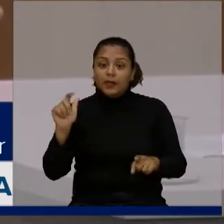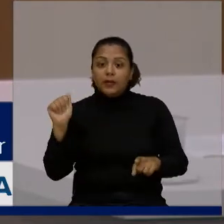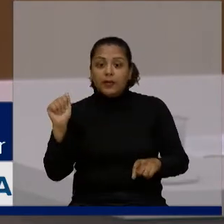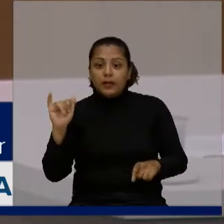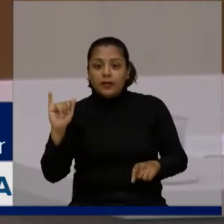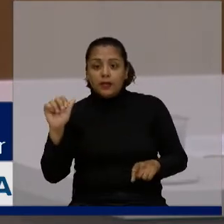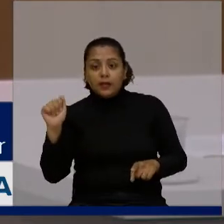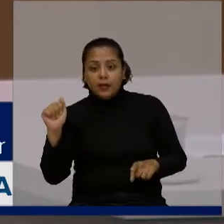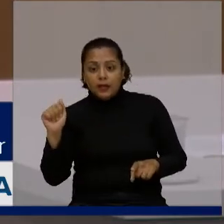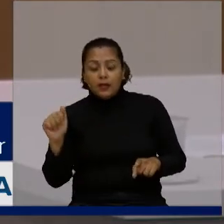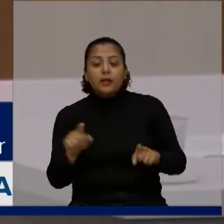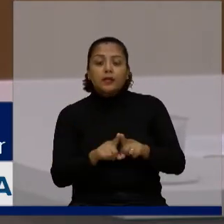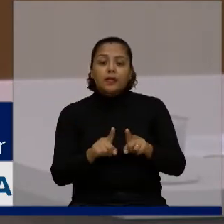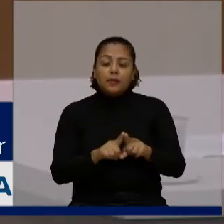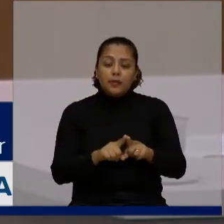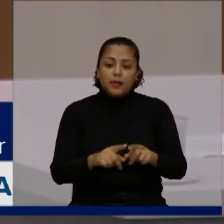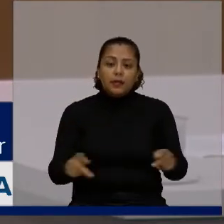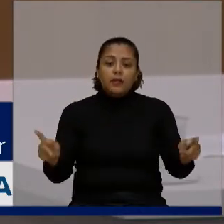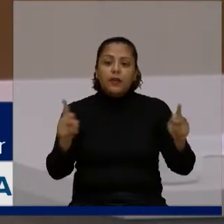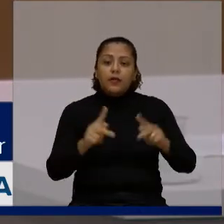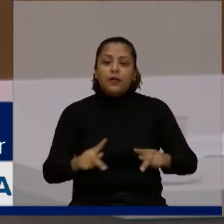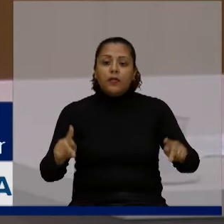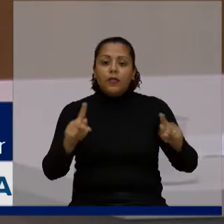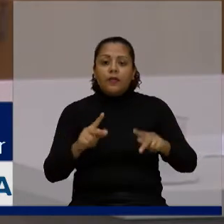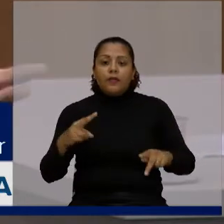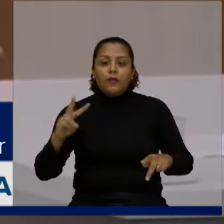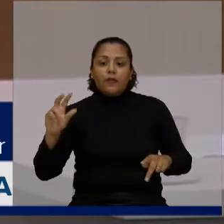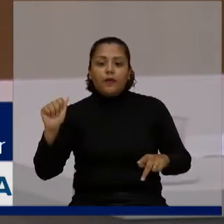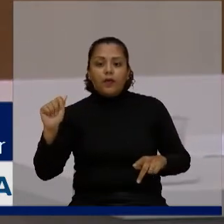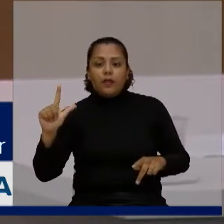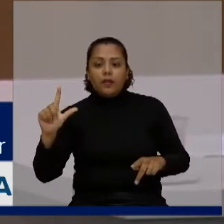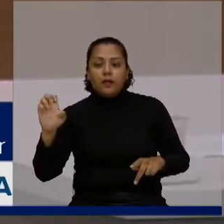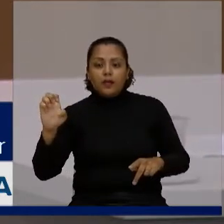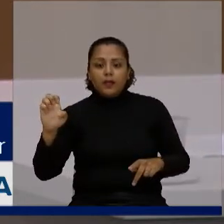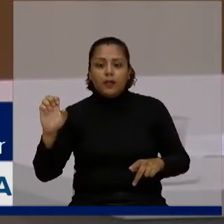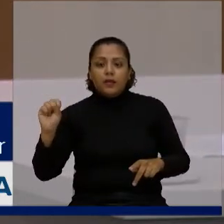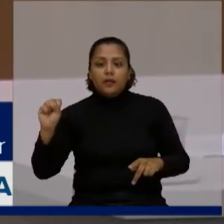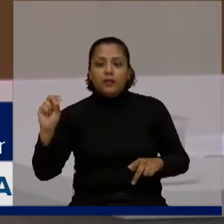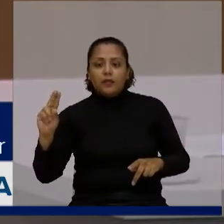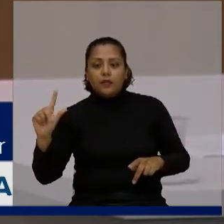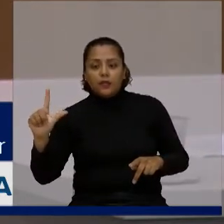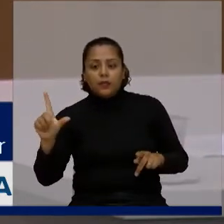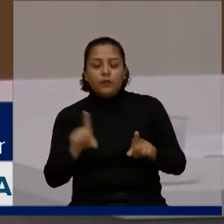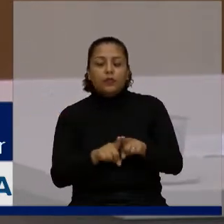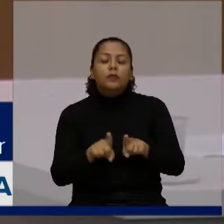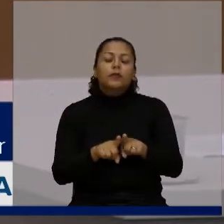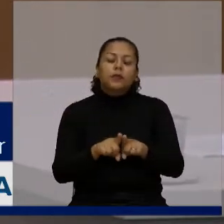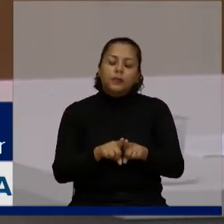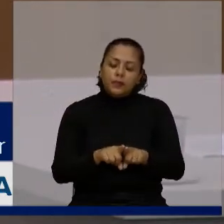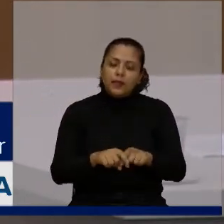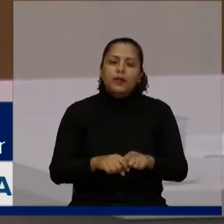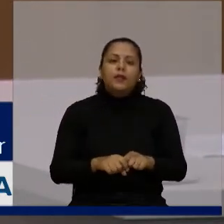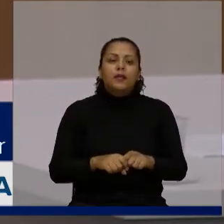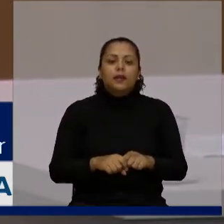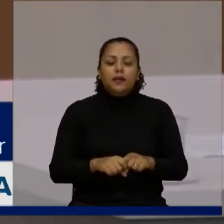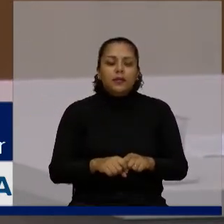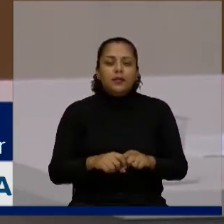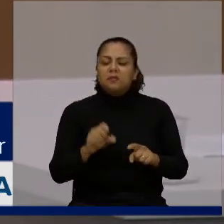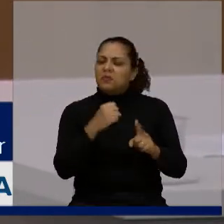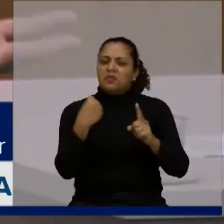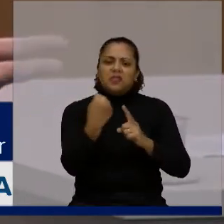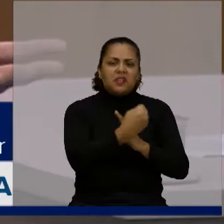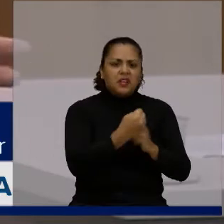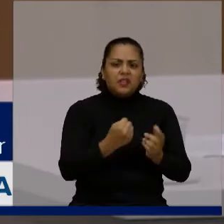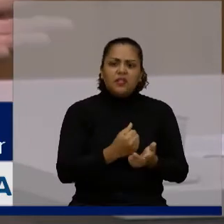Sul Shopping, esteve aqui, de várias entidades sociais de apoio com a pessoa com autismo e